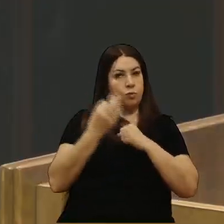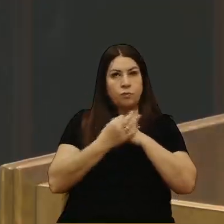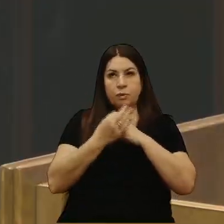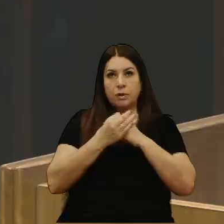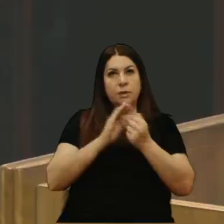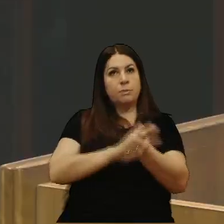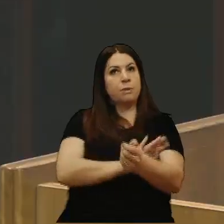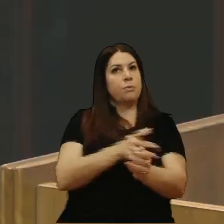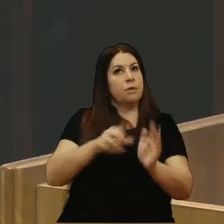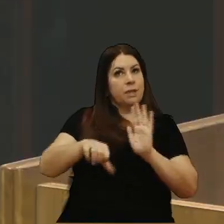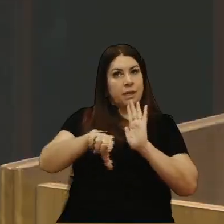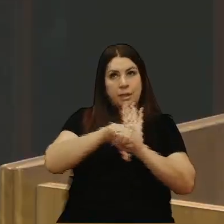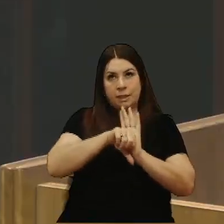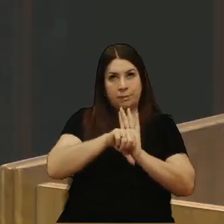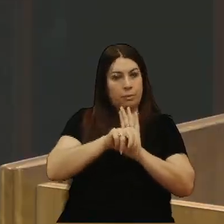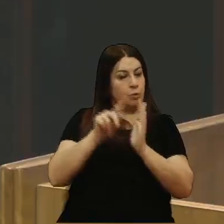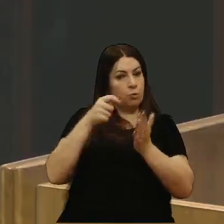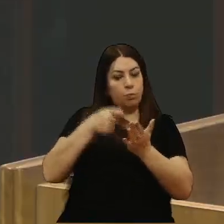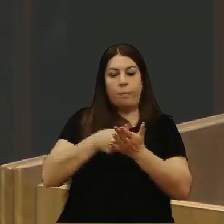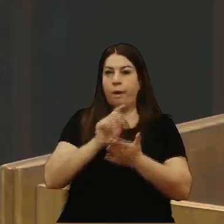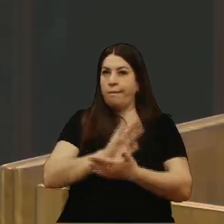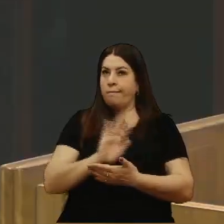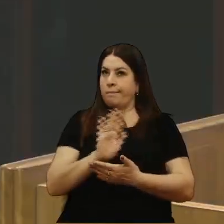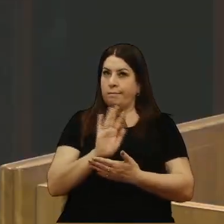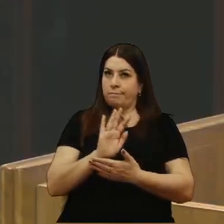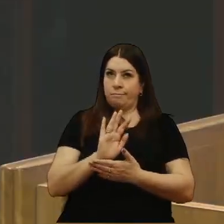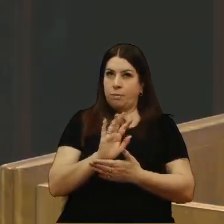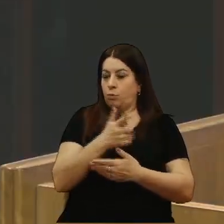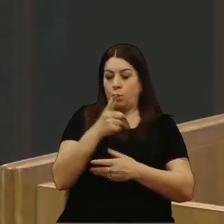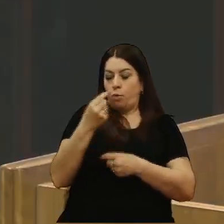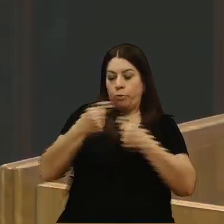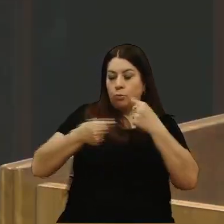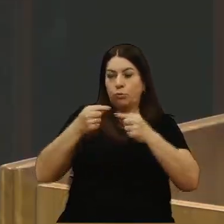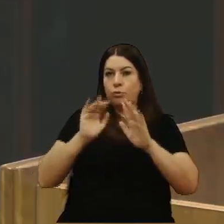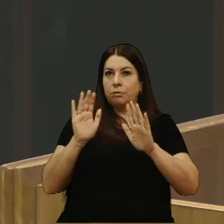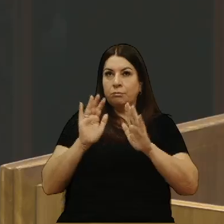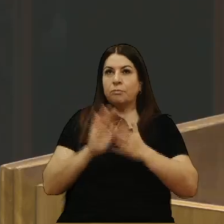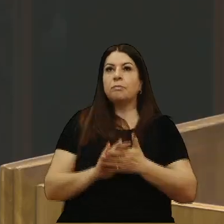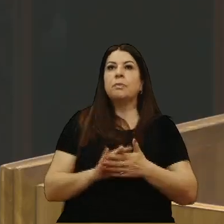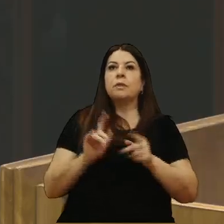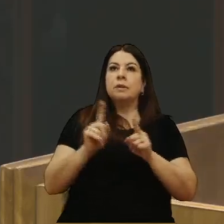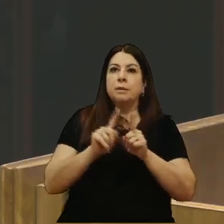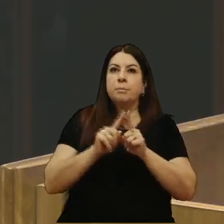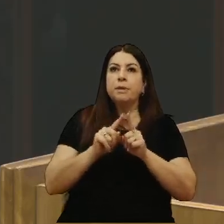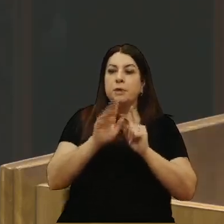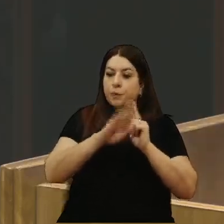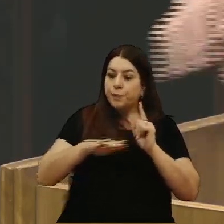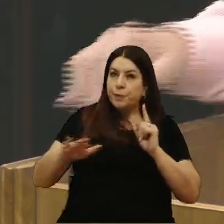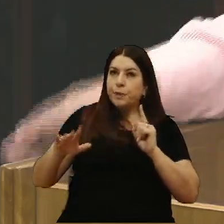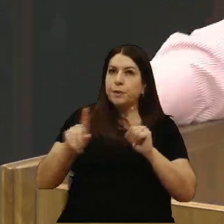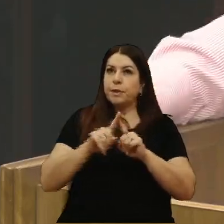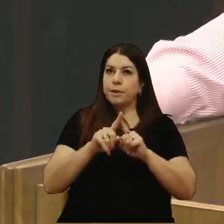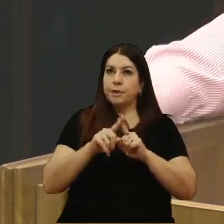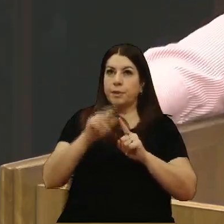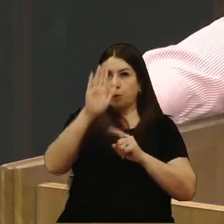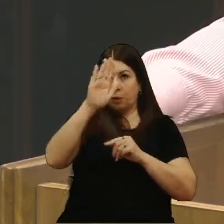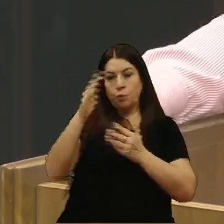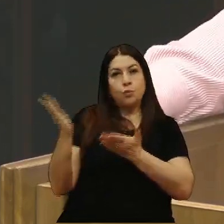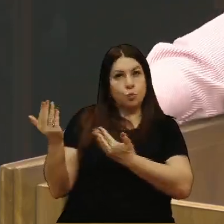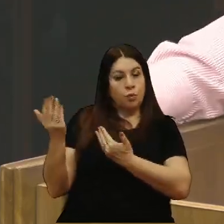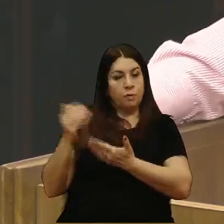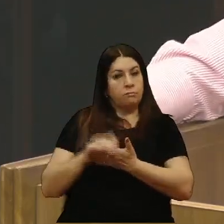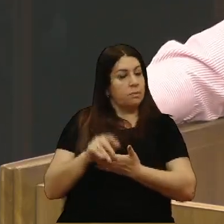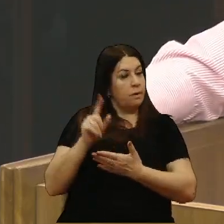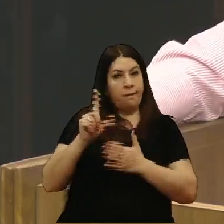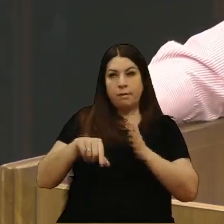racismo é crime inafiançável e imprescritível. Também com as crianças e com os adolescentes.